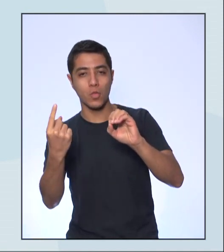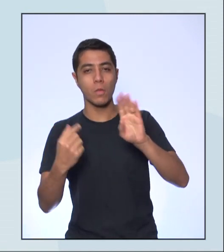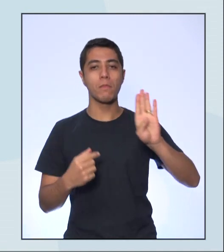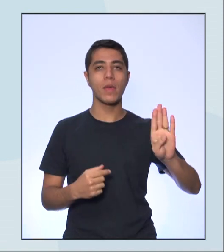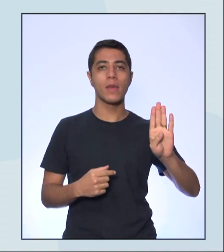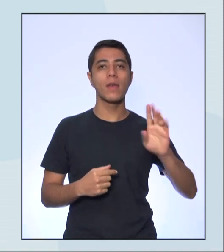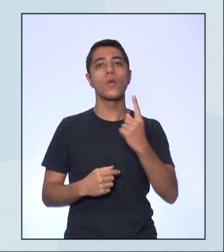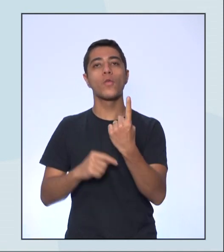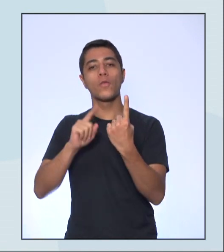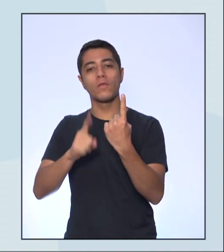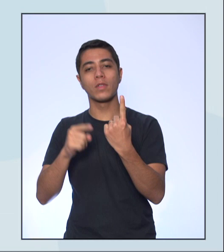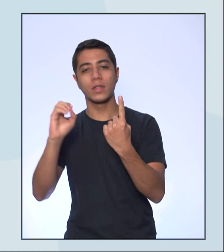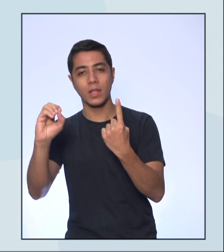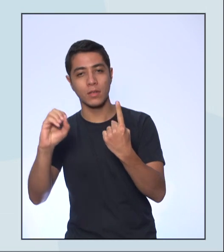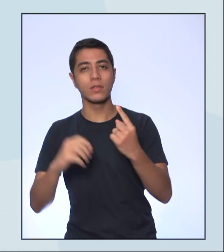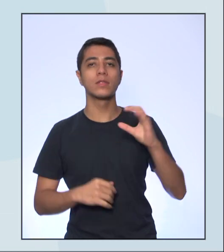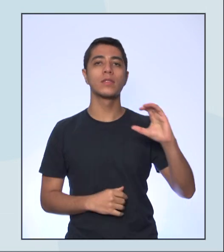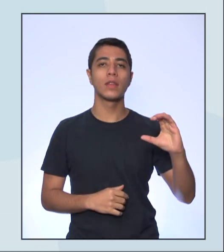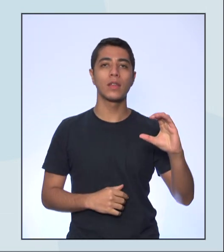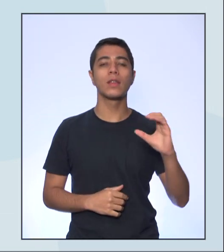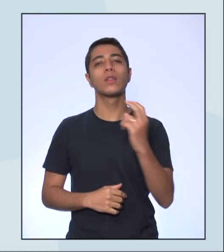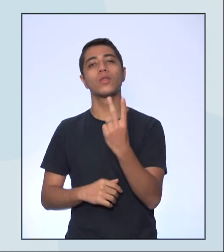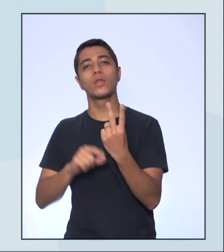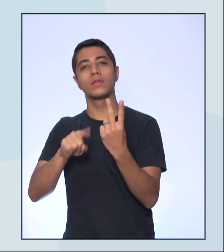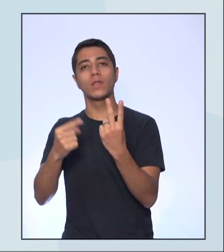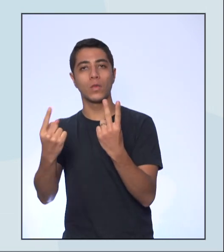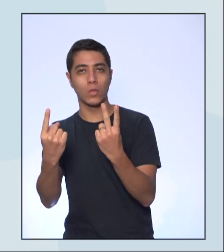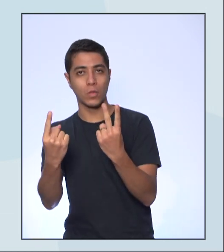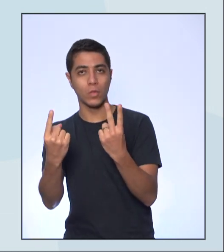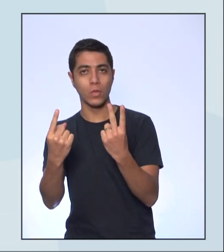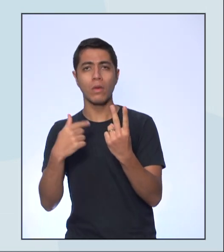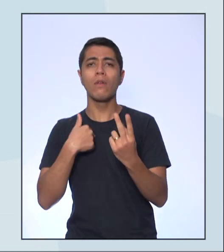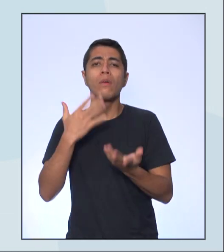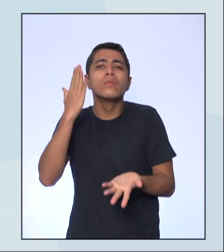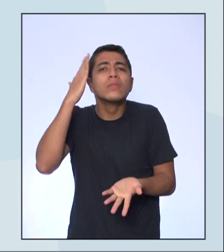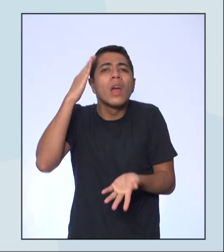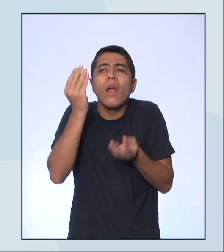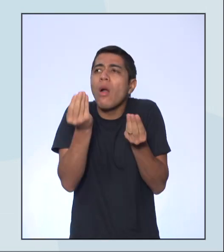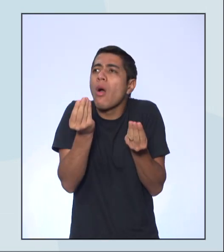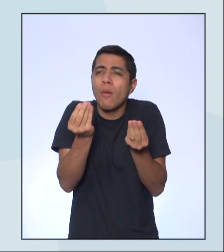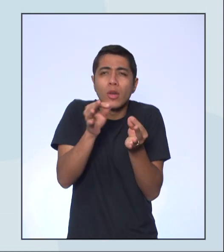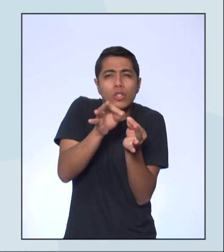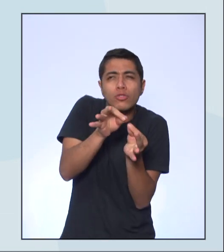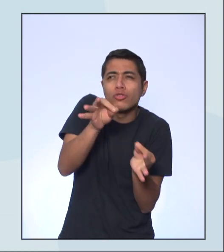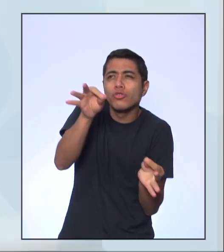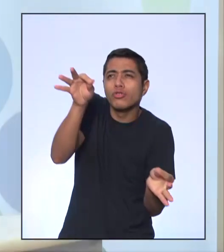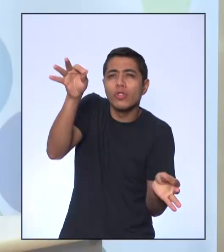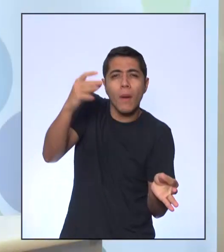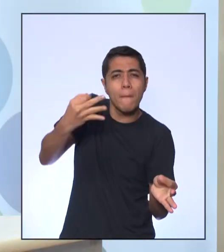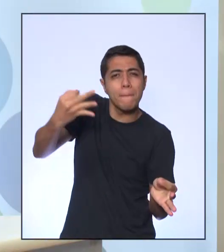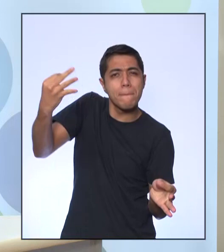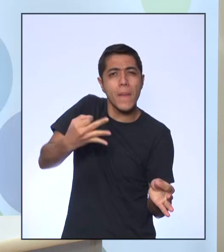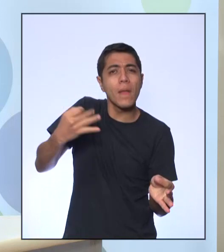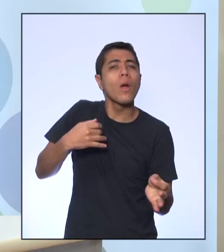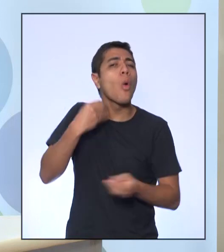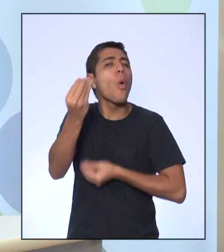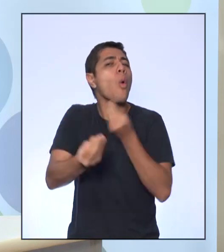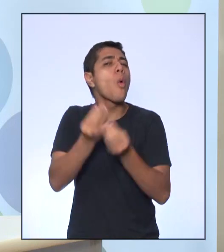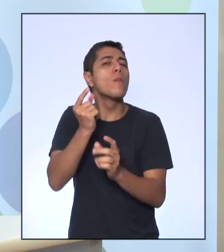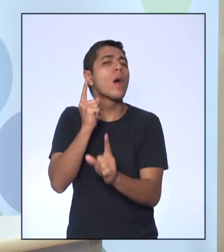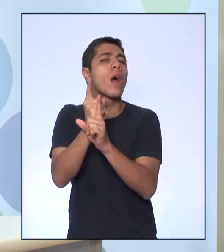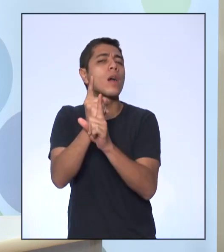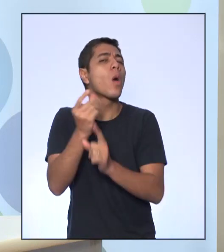1. Como que eu sei se eles estão alinhados ou não? Como que eu vou saber se eles formam esse alinhamento ou não?